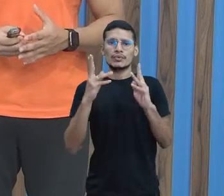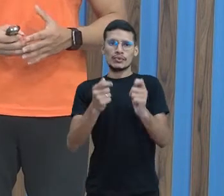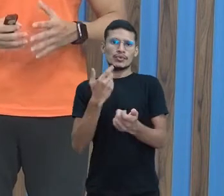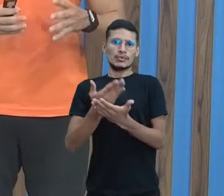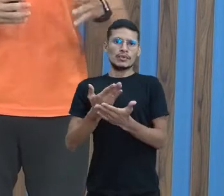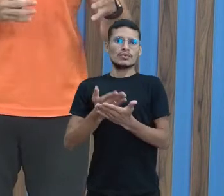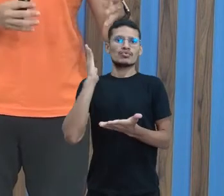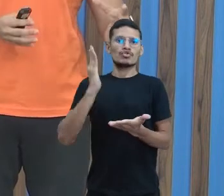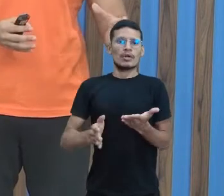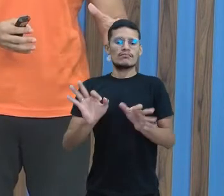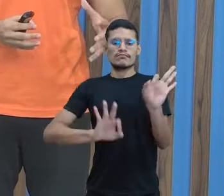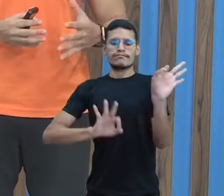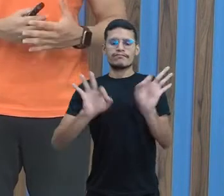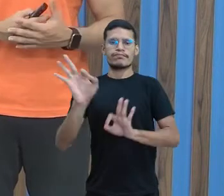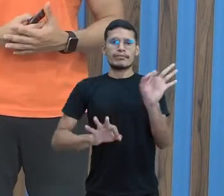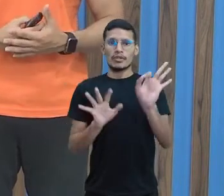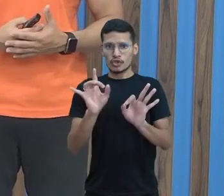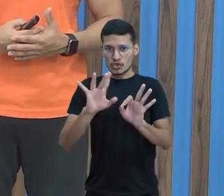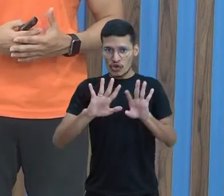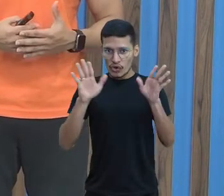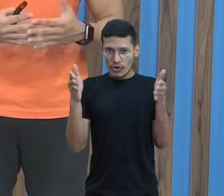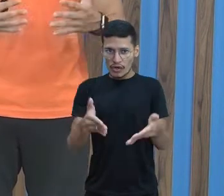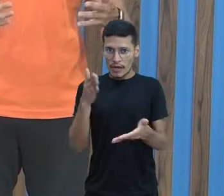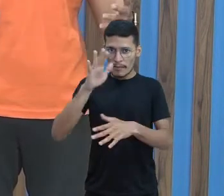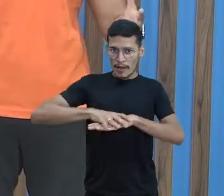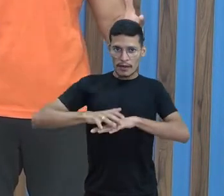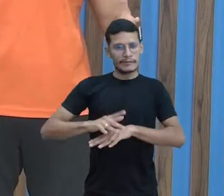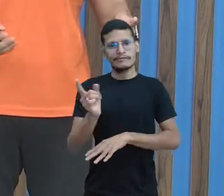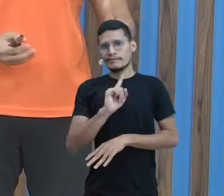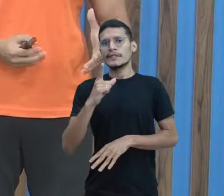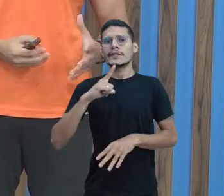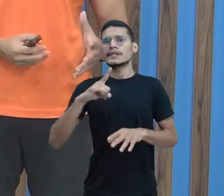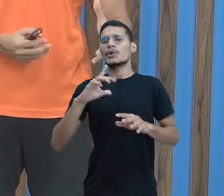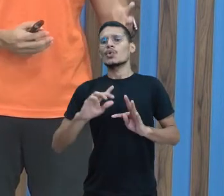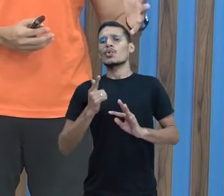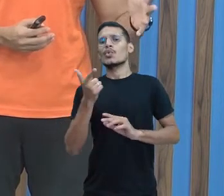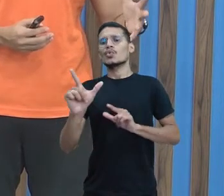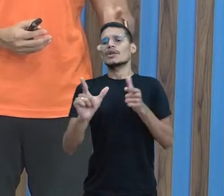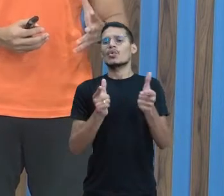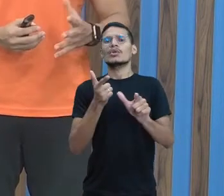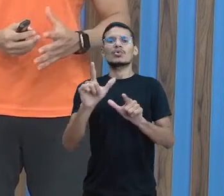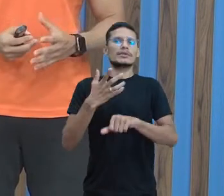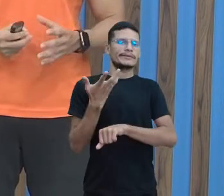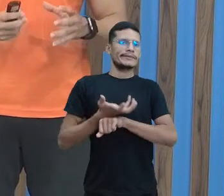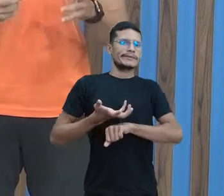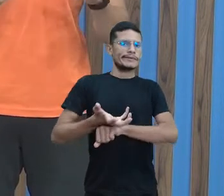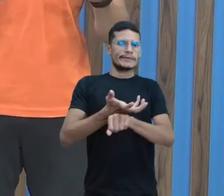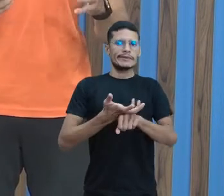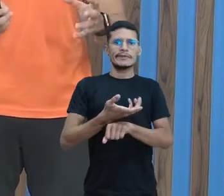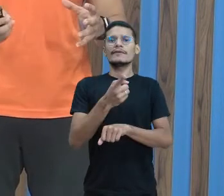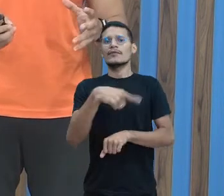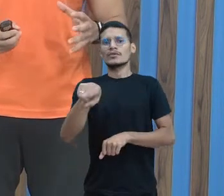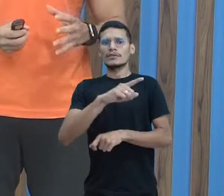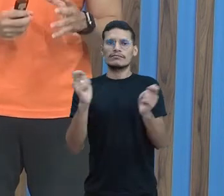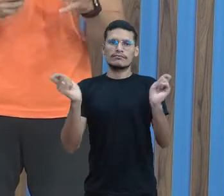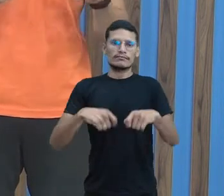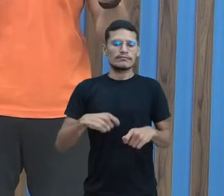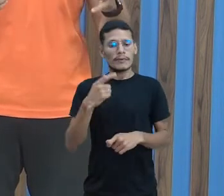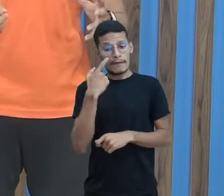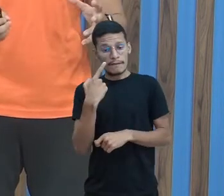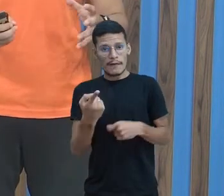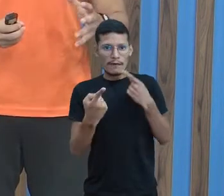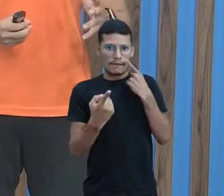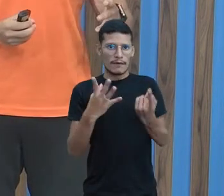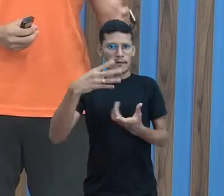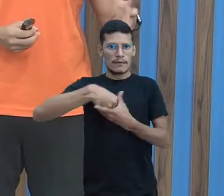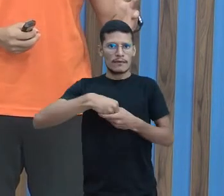programáticos, não só de matemática, mas também de todas as outras disciplinas, que você pode acompanhar, certo? Através desse arquivo, através dessa